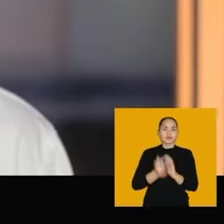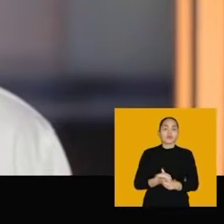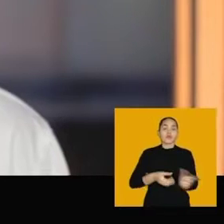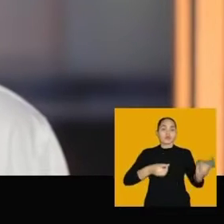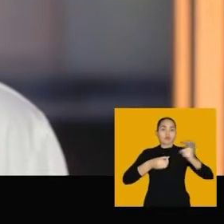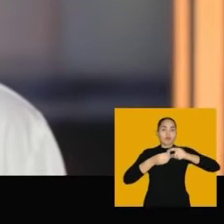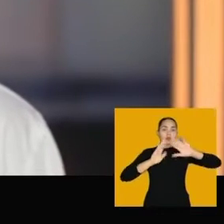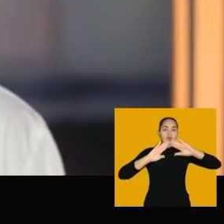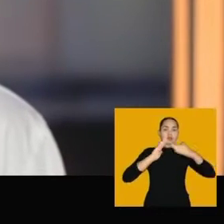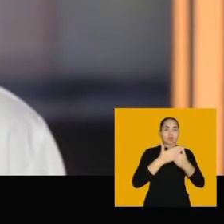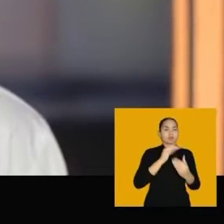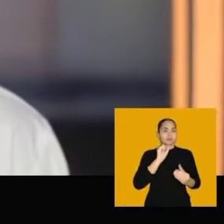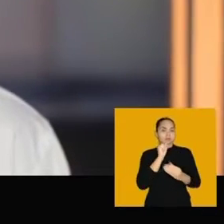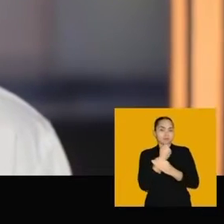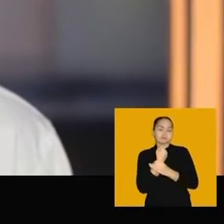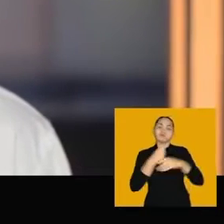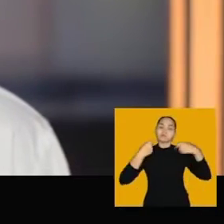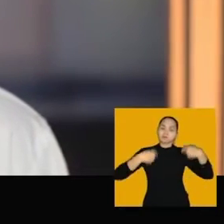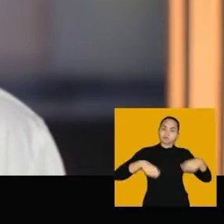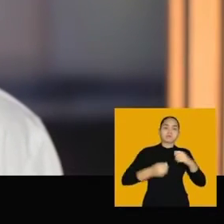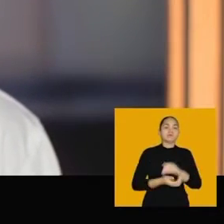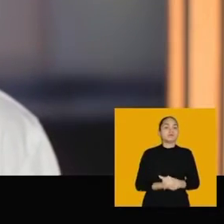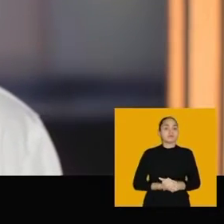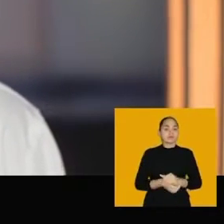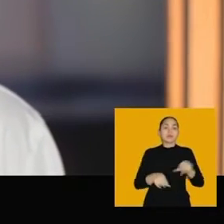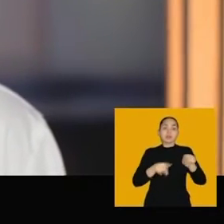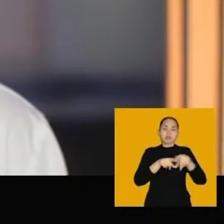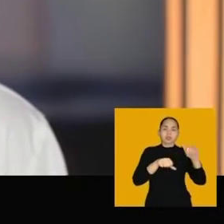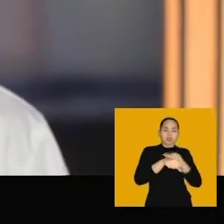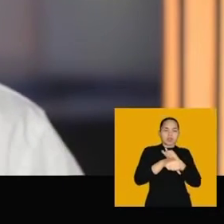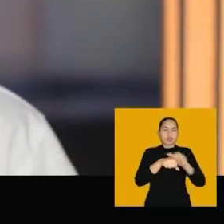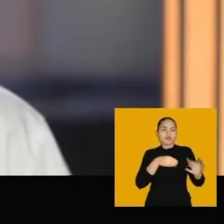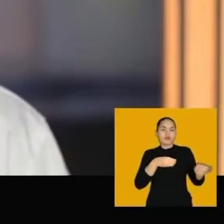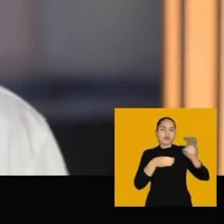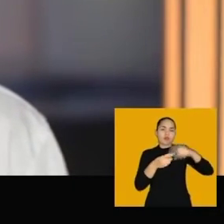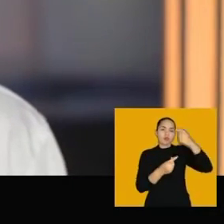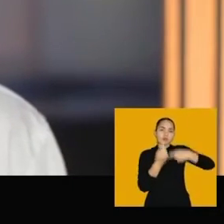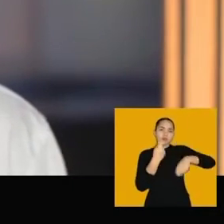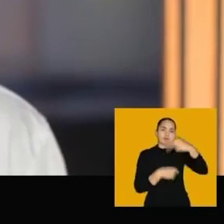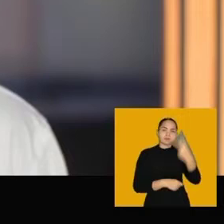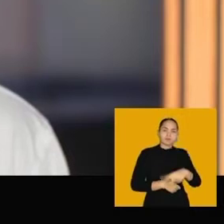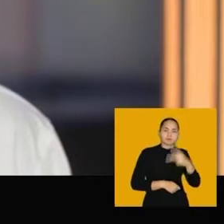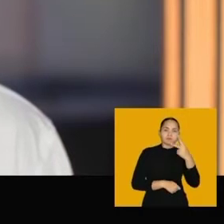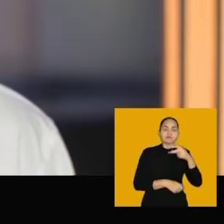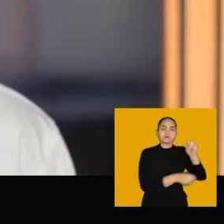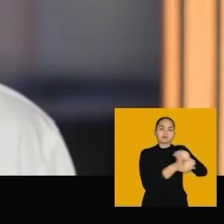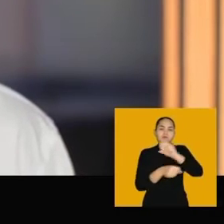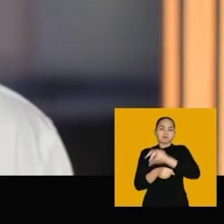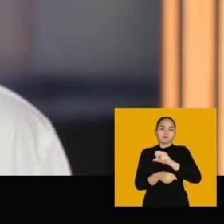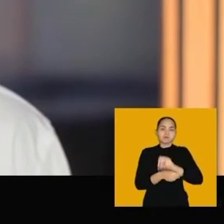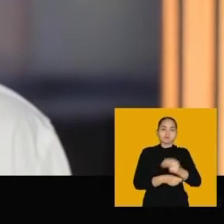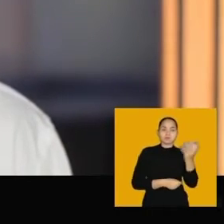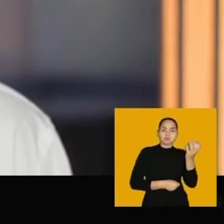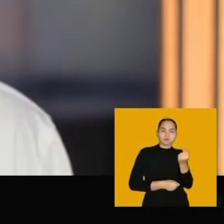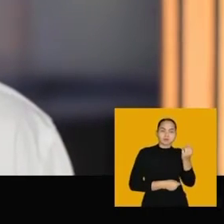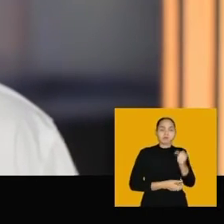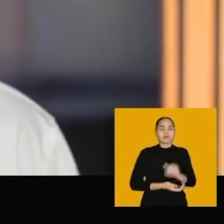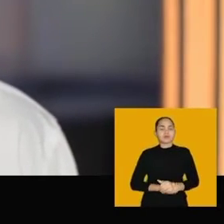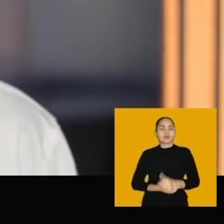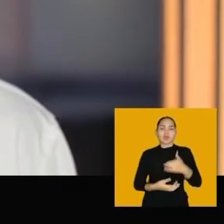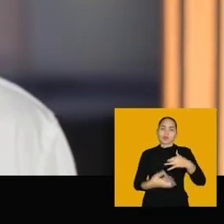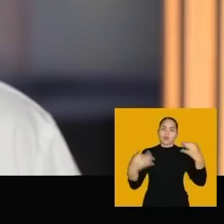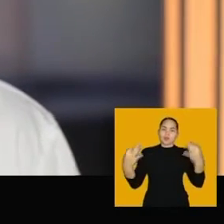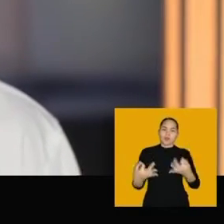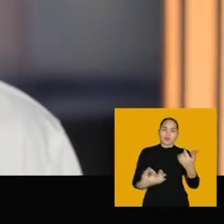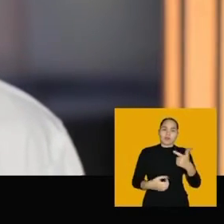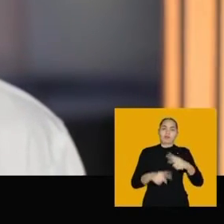contra a Covid e a reabertura segura das escolas. Terá que ser capaz de agir para a retomada da economia, gerando emprego e